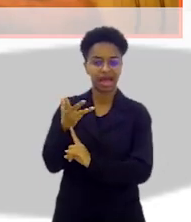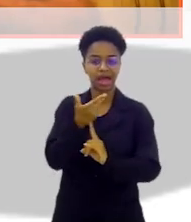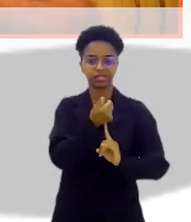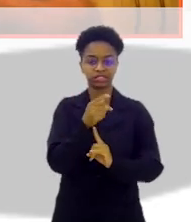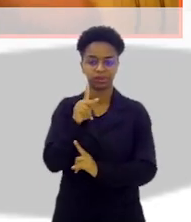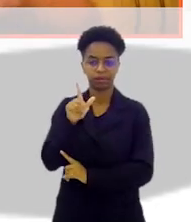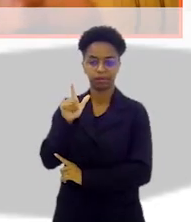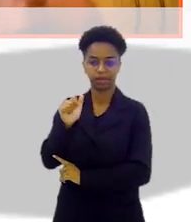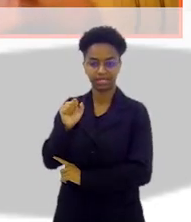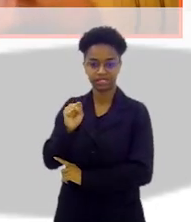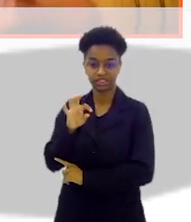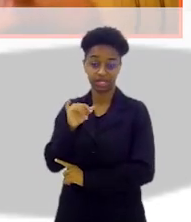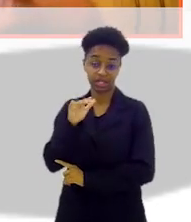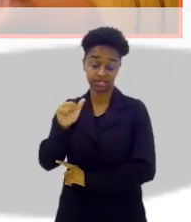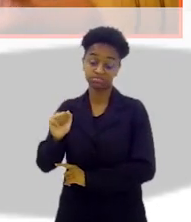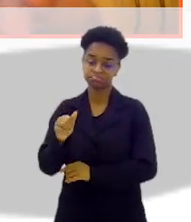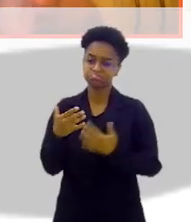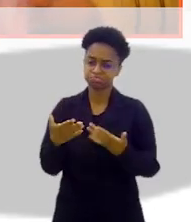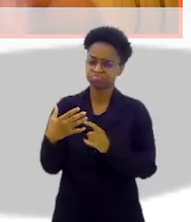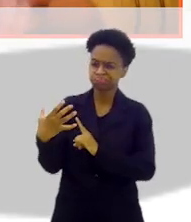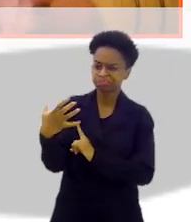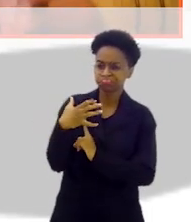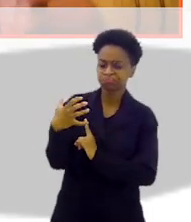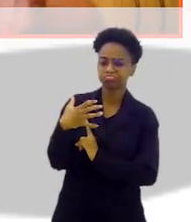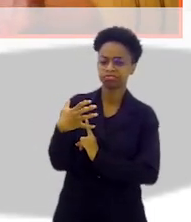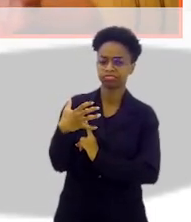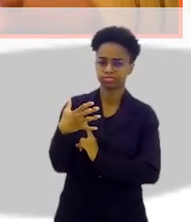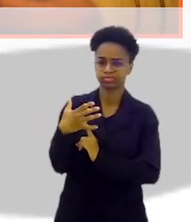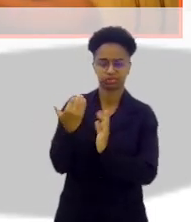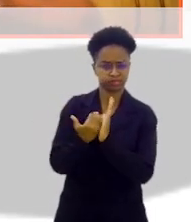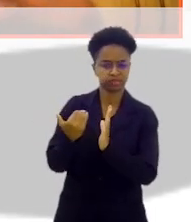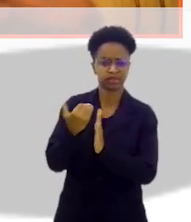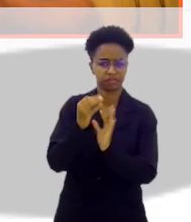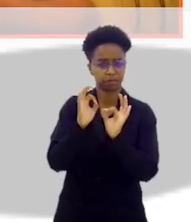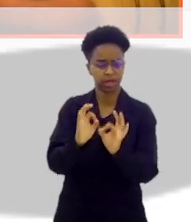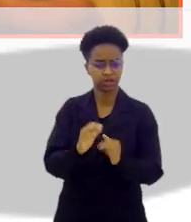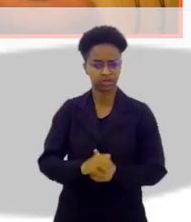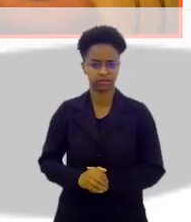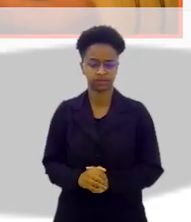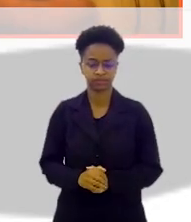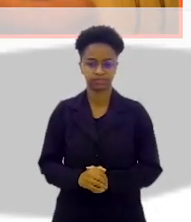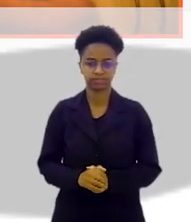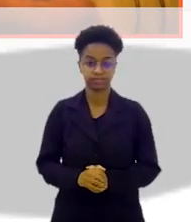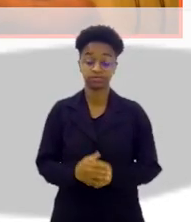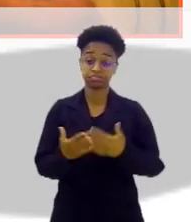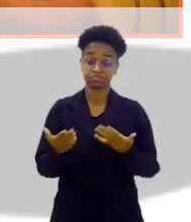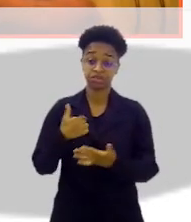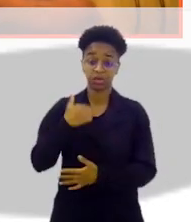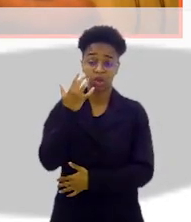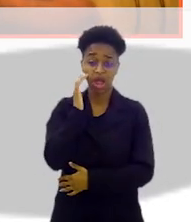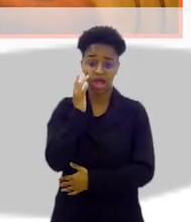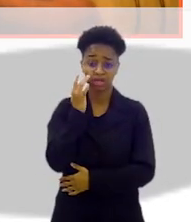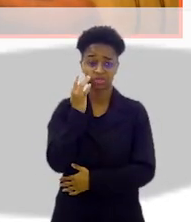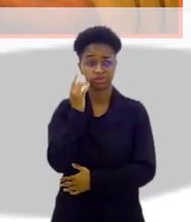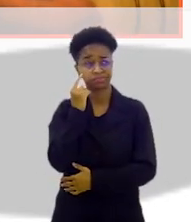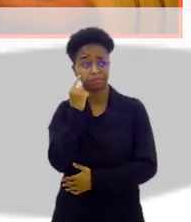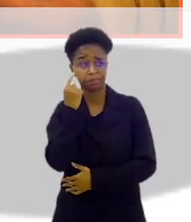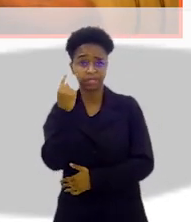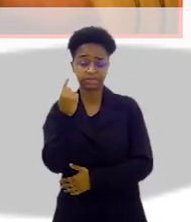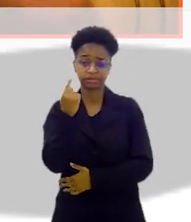artes plásticas. Aquilo em mim causou um impacto enorme, enorme. E eu achei